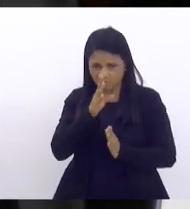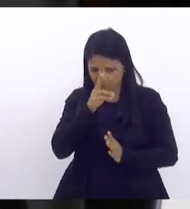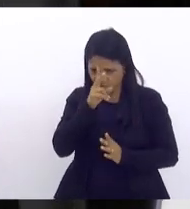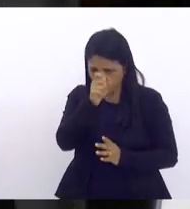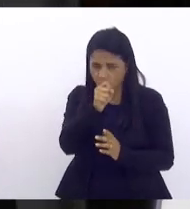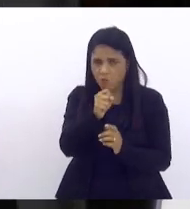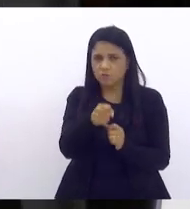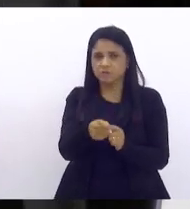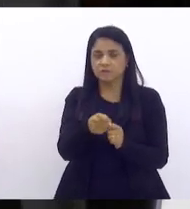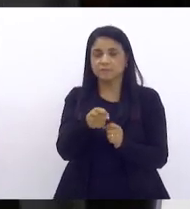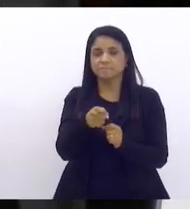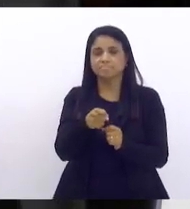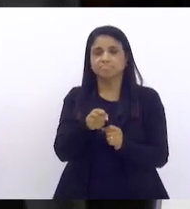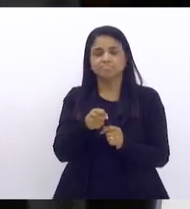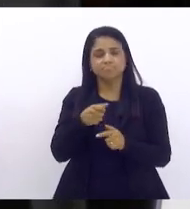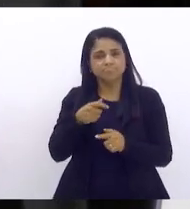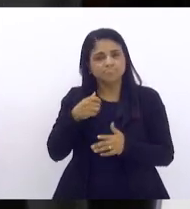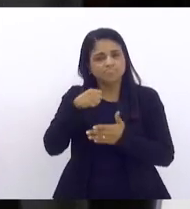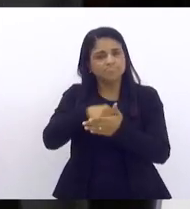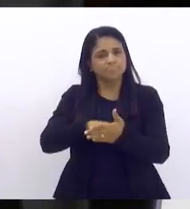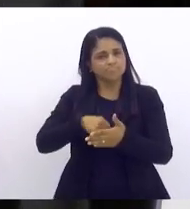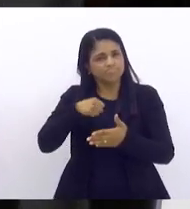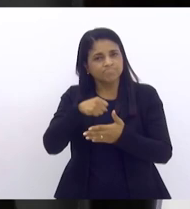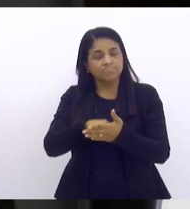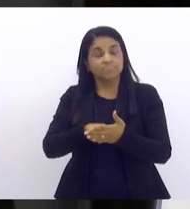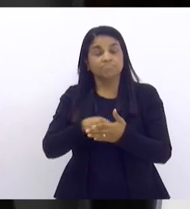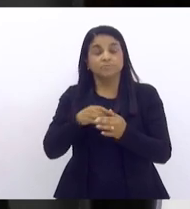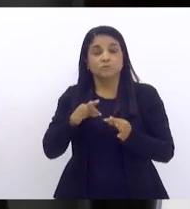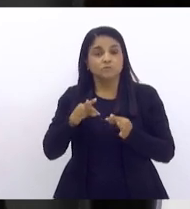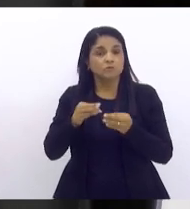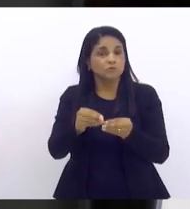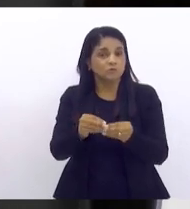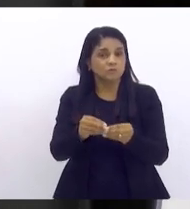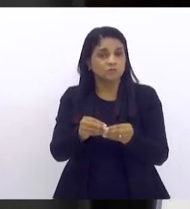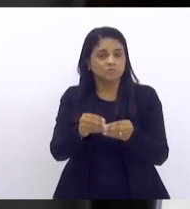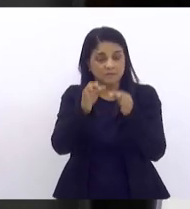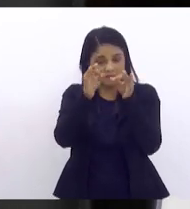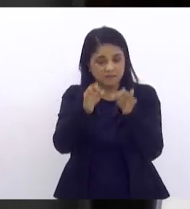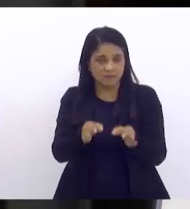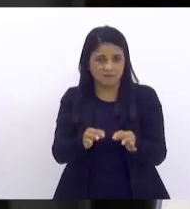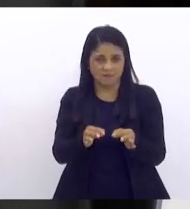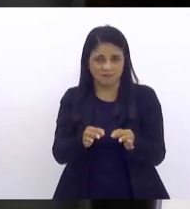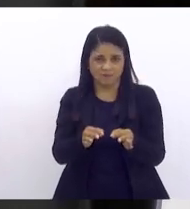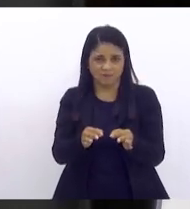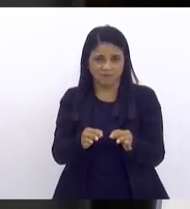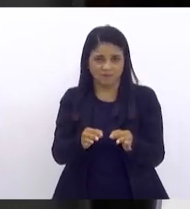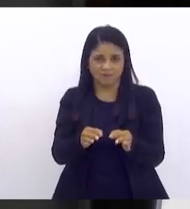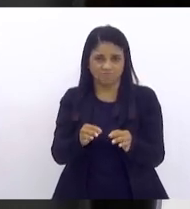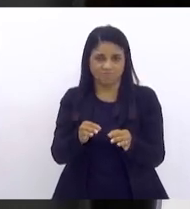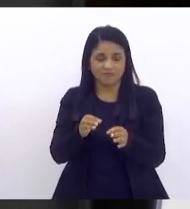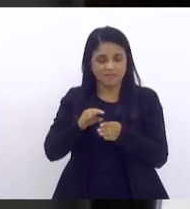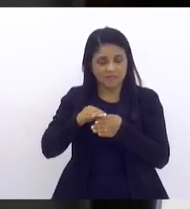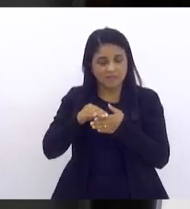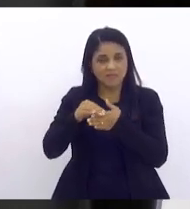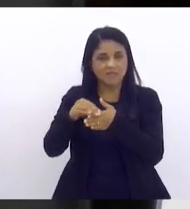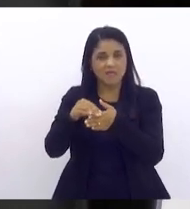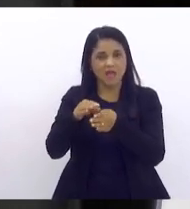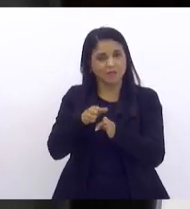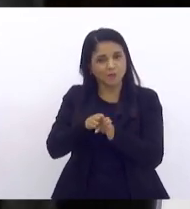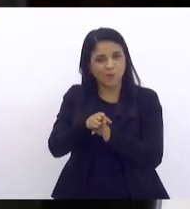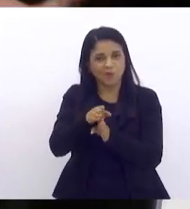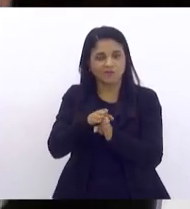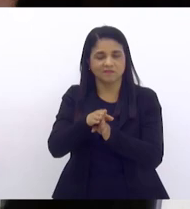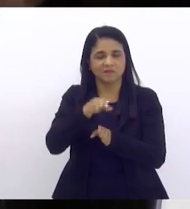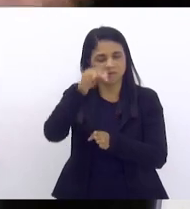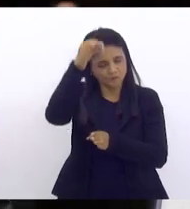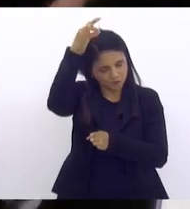buscado muito isso para que tudo seja feito da forma certa, guiada pelo Espírito. Então, Fred,